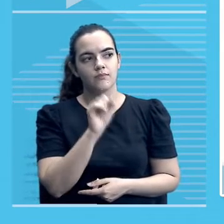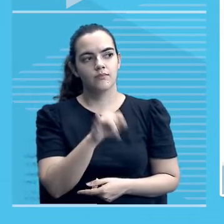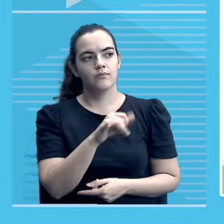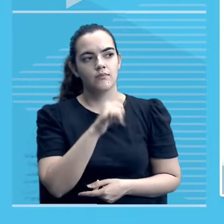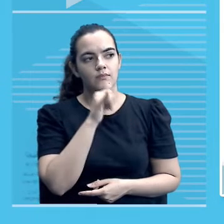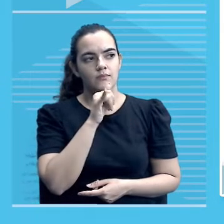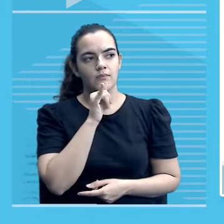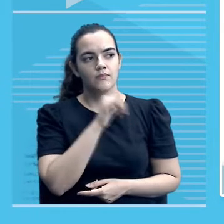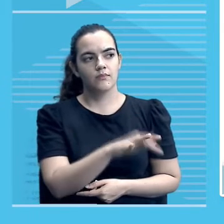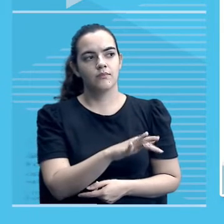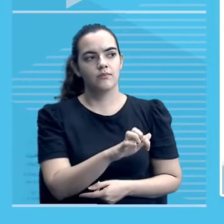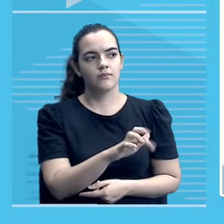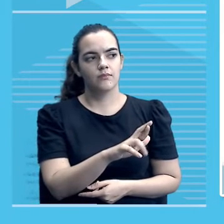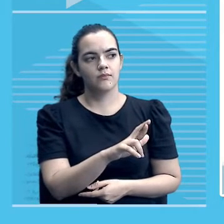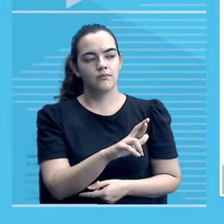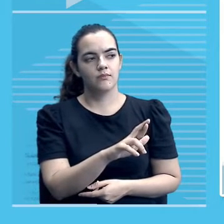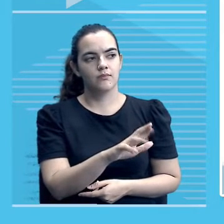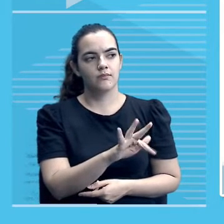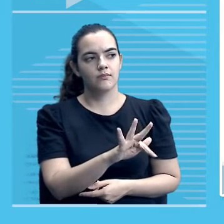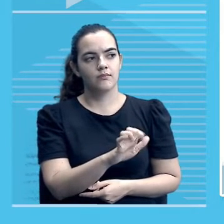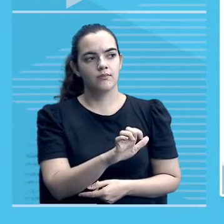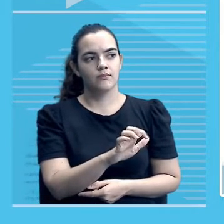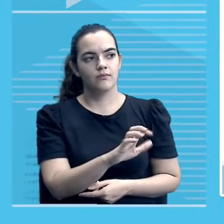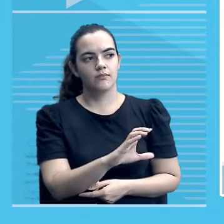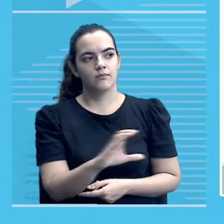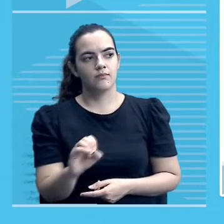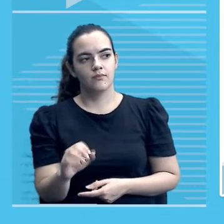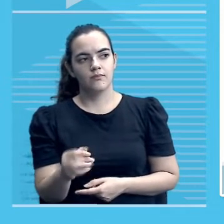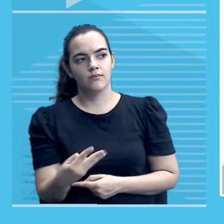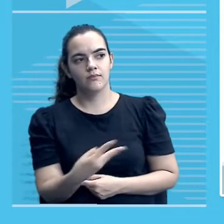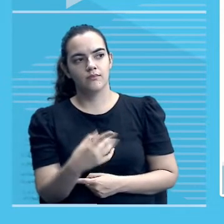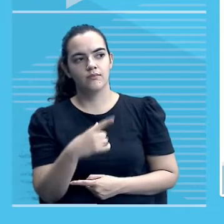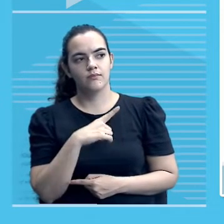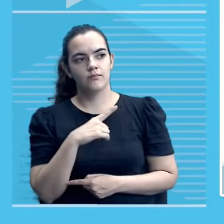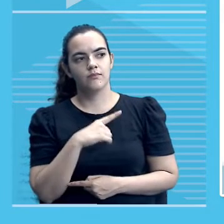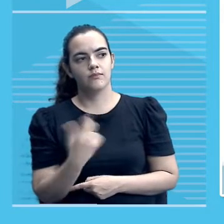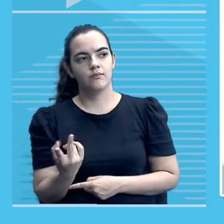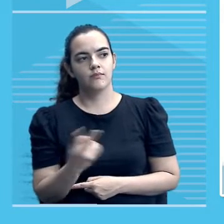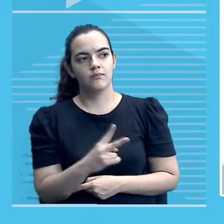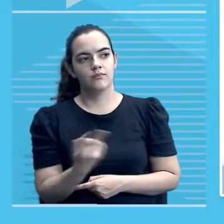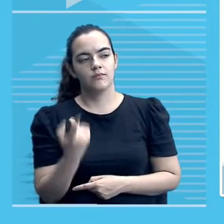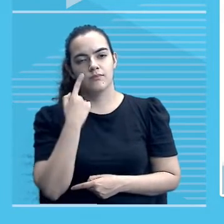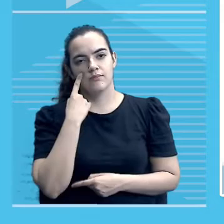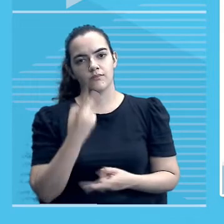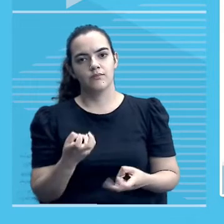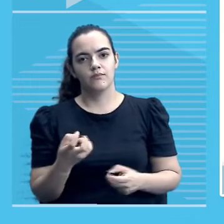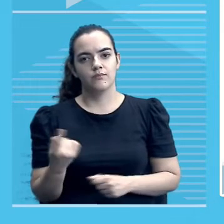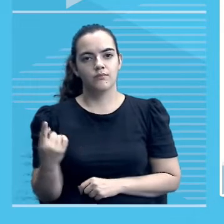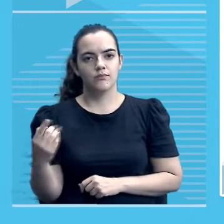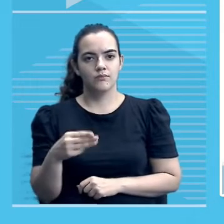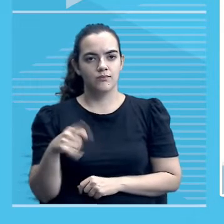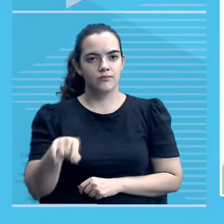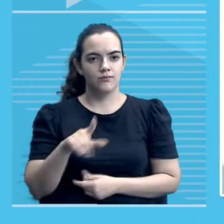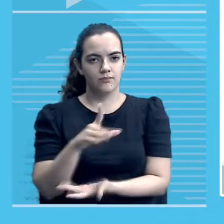aí, certo? Vamos só colocar aí 2 minutinhos para você fazer uma anotação.